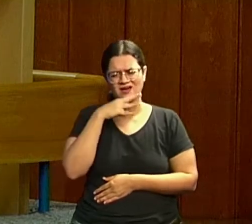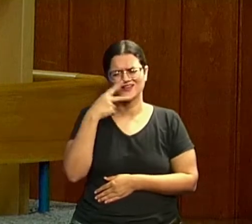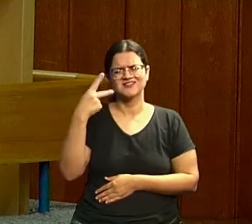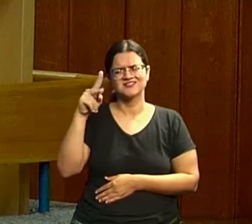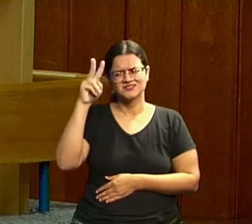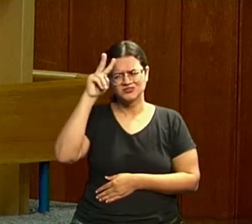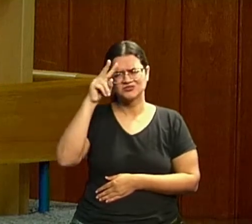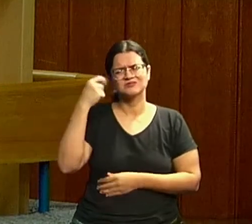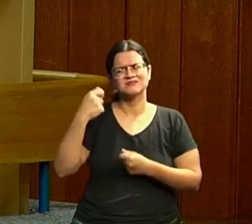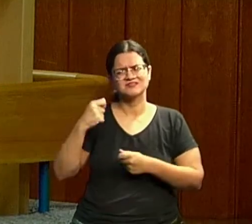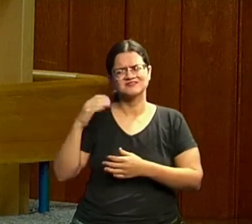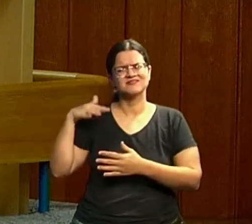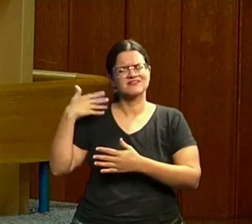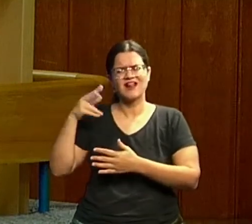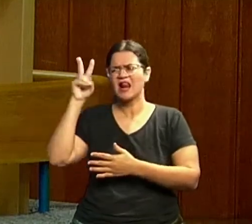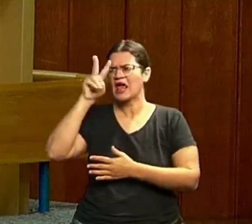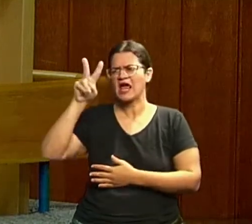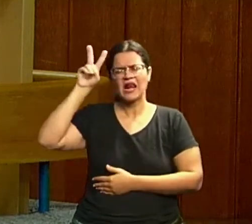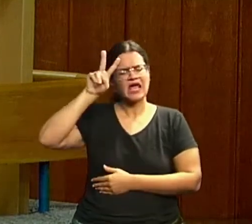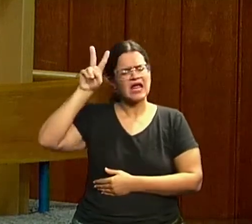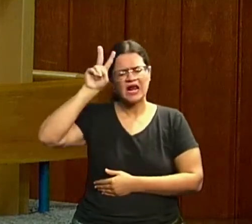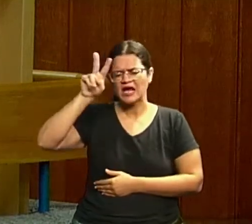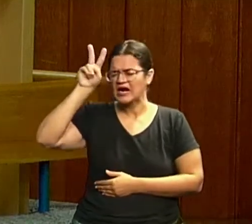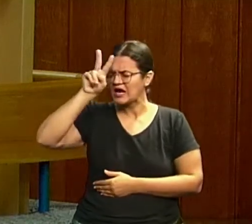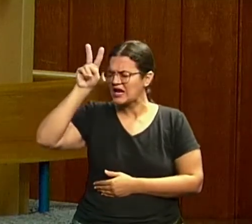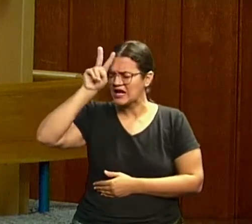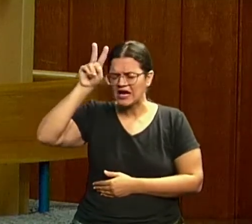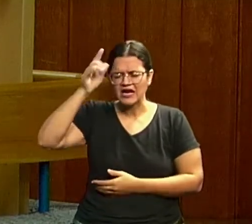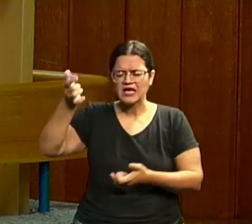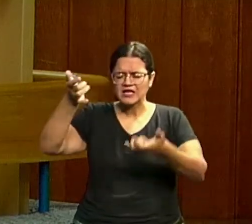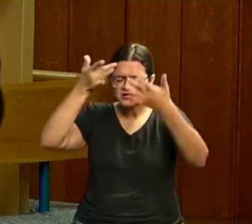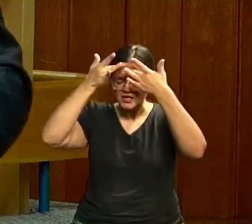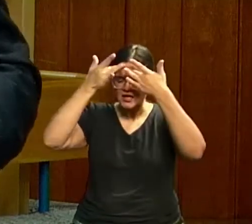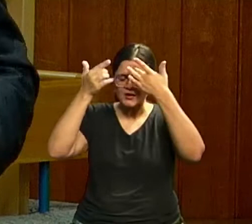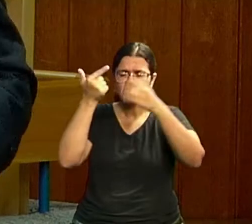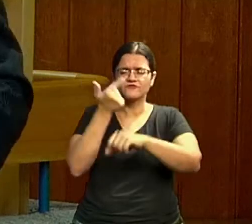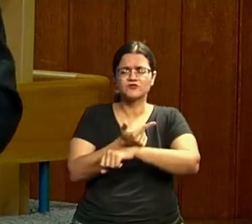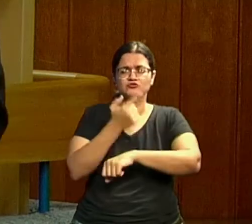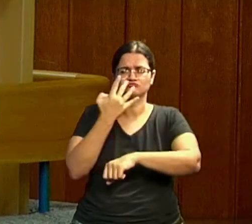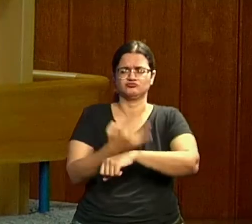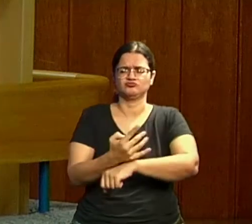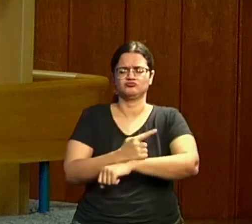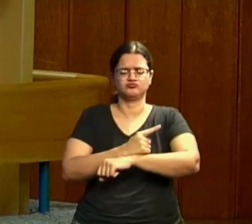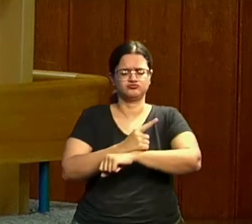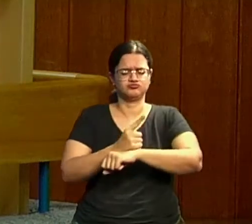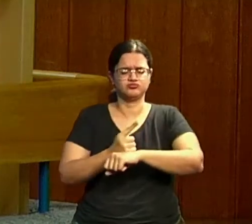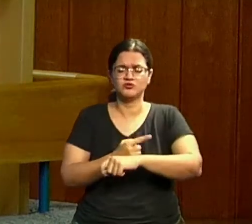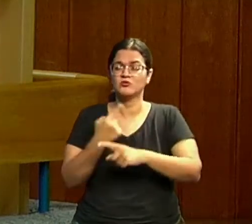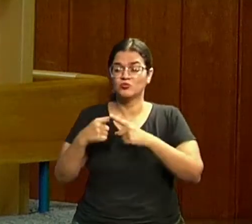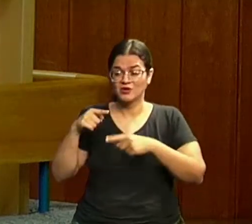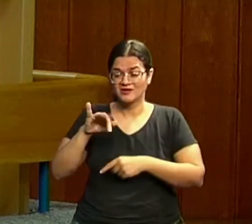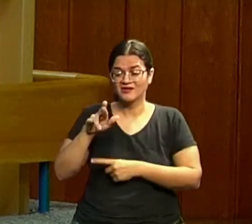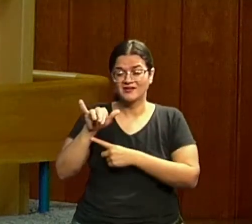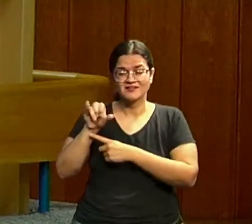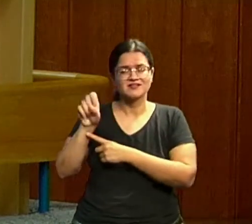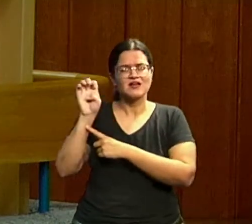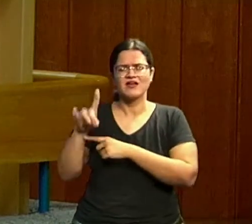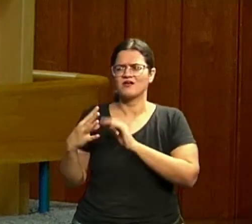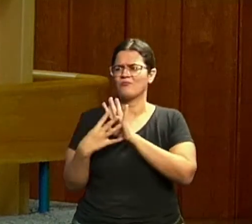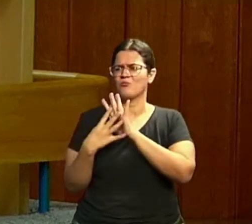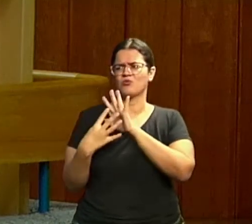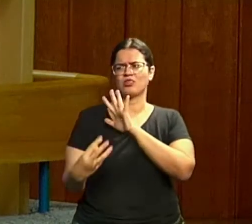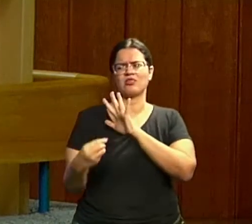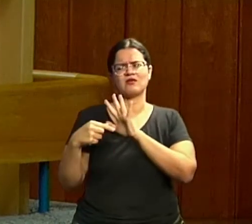dele nós temos que reviver 24 horas, porque o Iris foi sempre um grande exemplo de